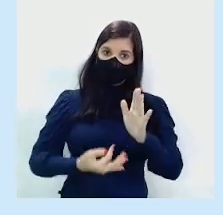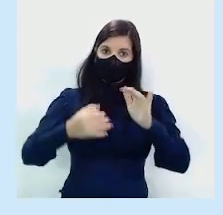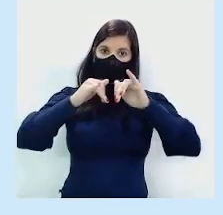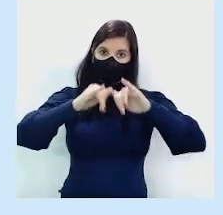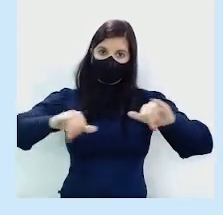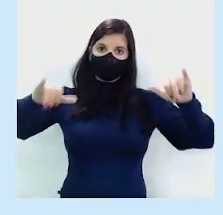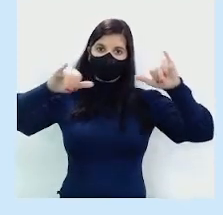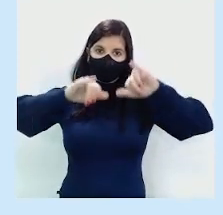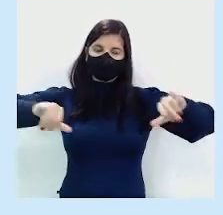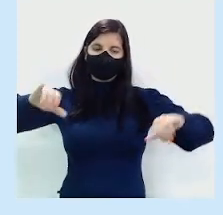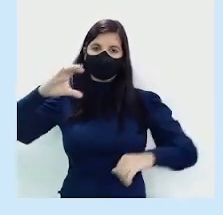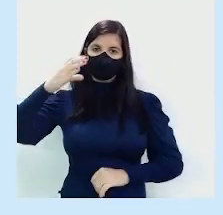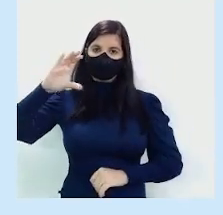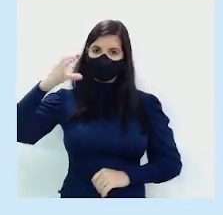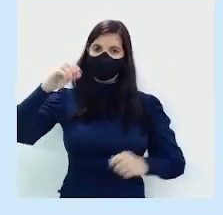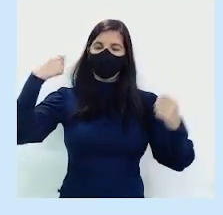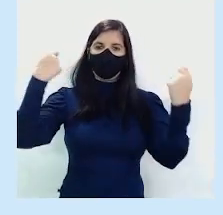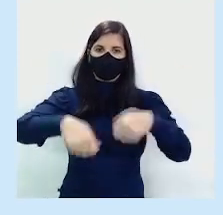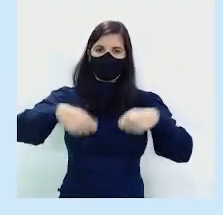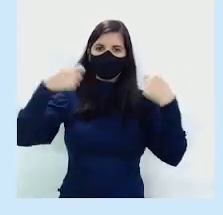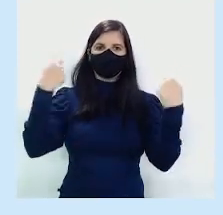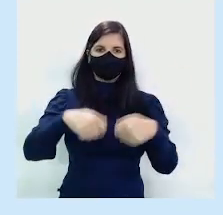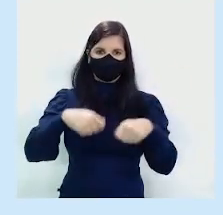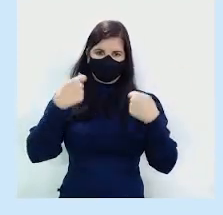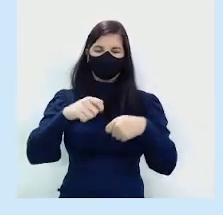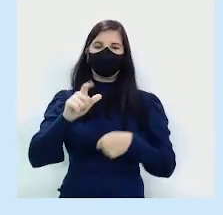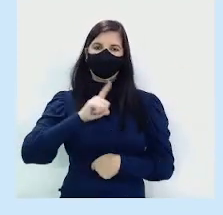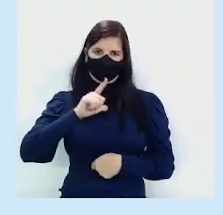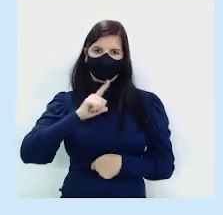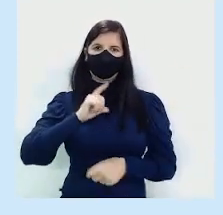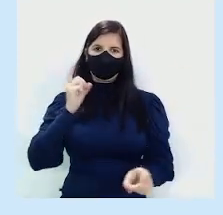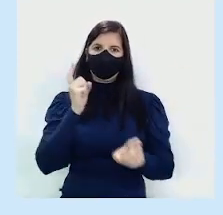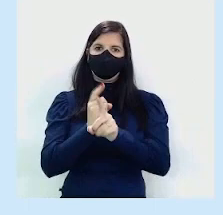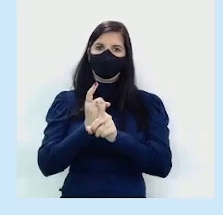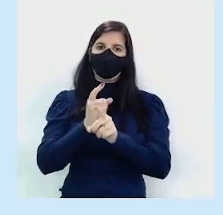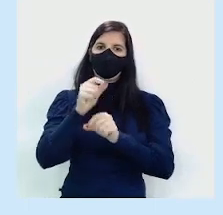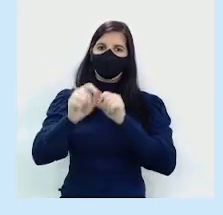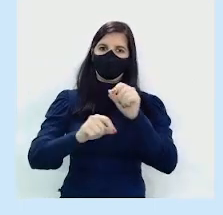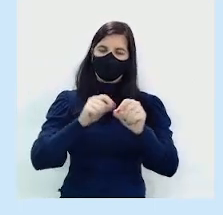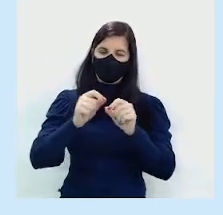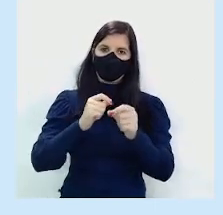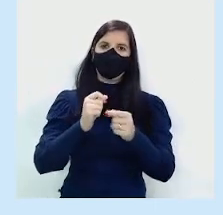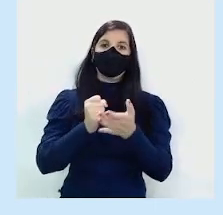divulgação científica, ele precisa conter o que nós chamamos de